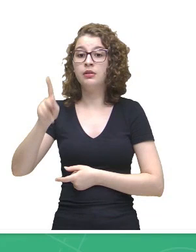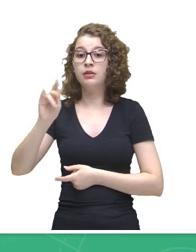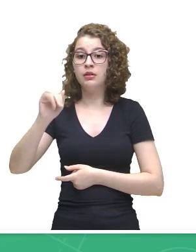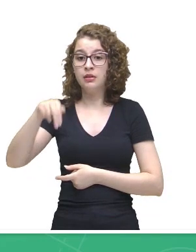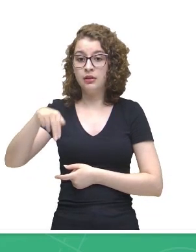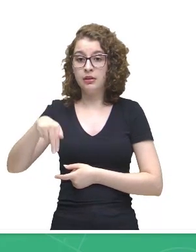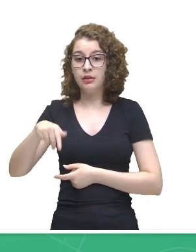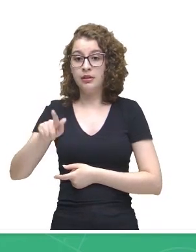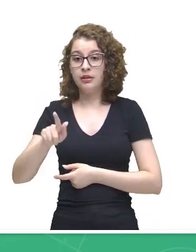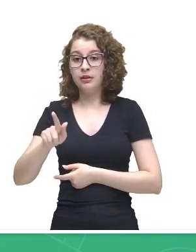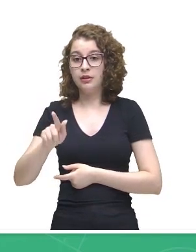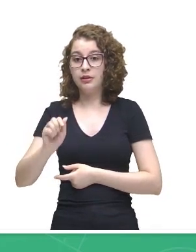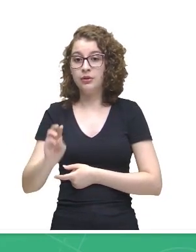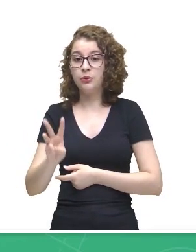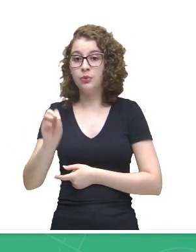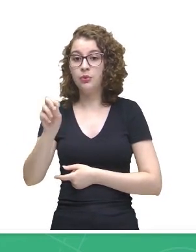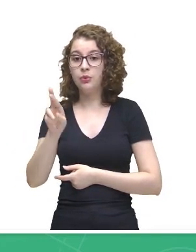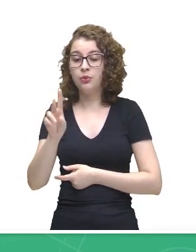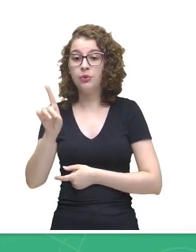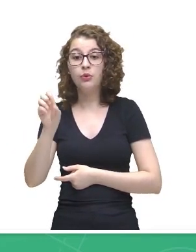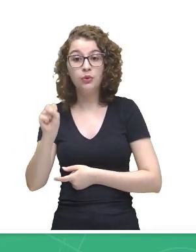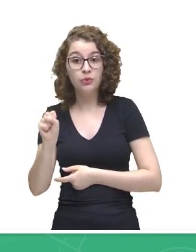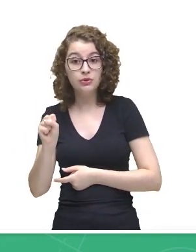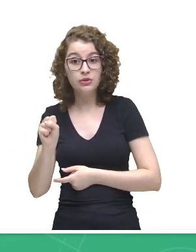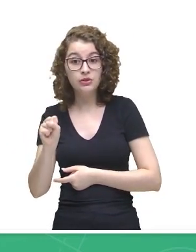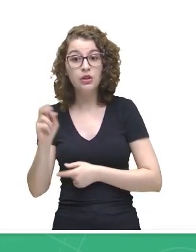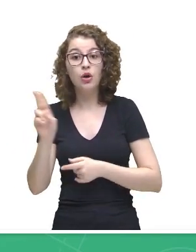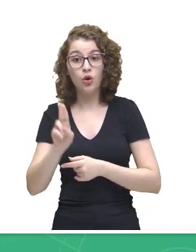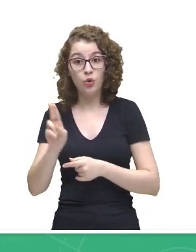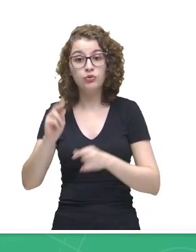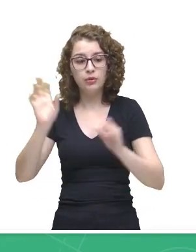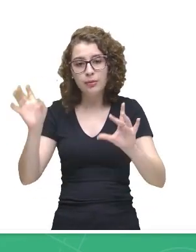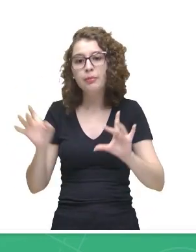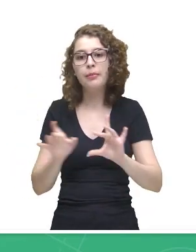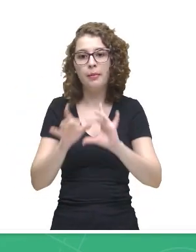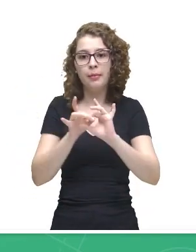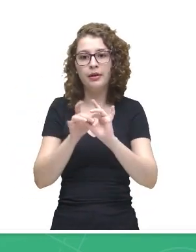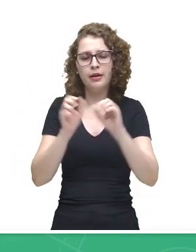certo? Para que elas façam mais sentido,